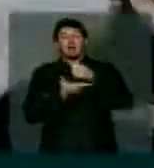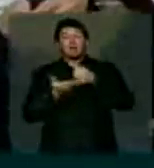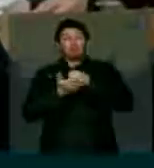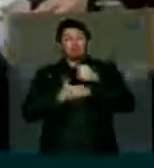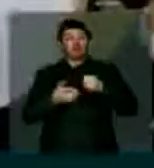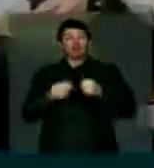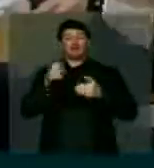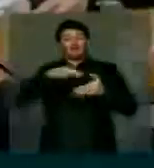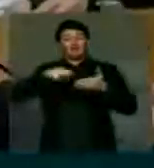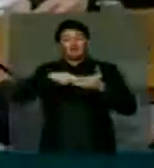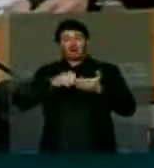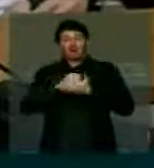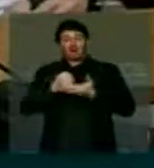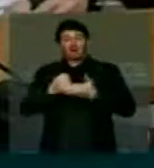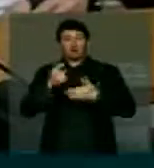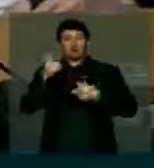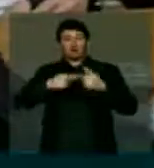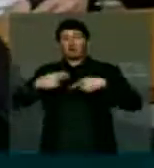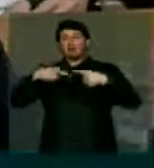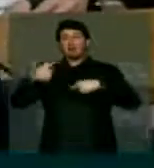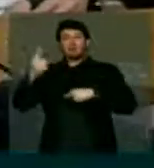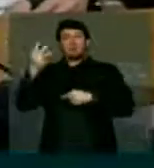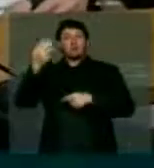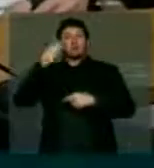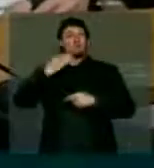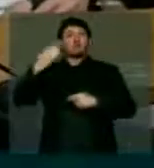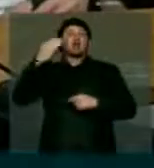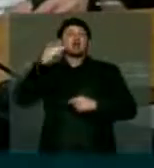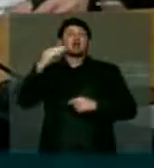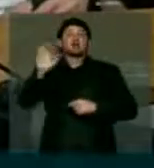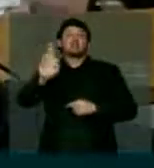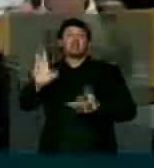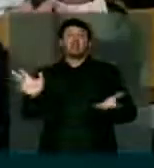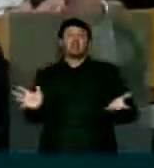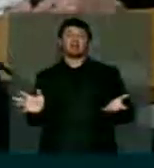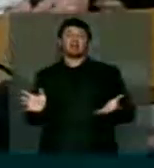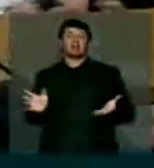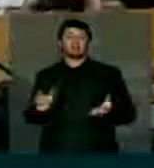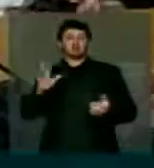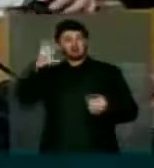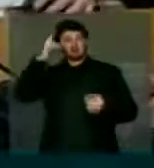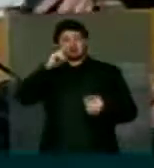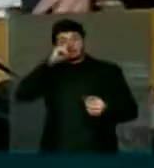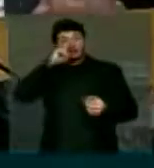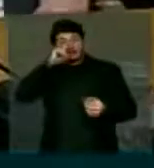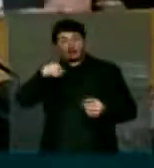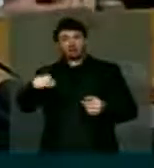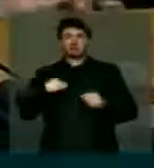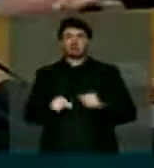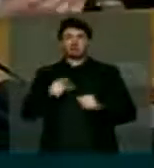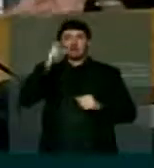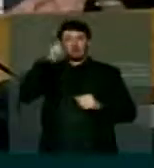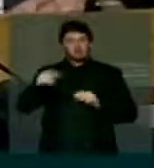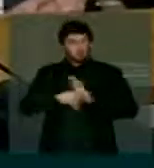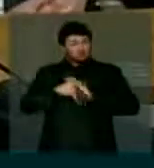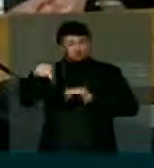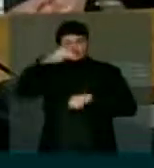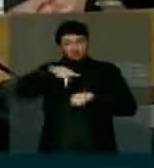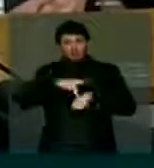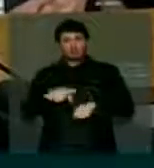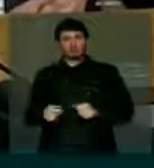contrato que vai gerar milhões e milhões de dólares, bilhões de reais. Uma decisão gravíssima, de interesse